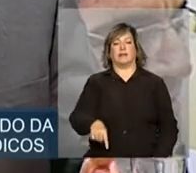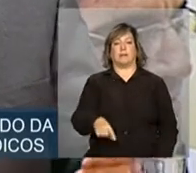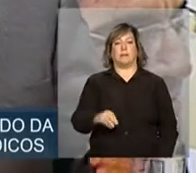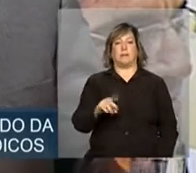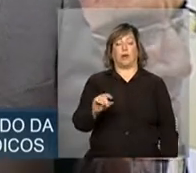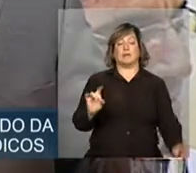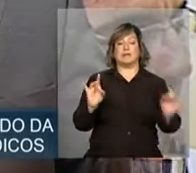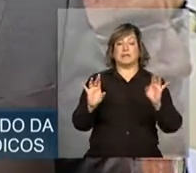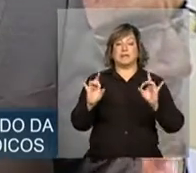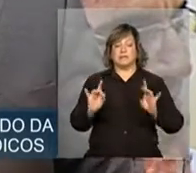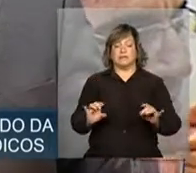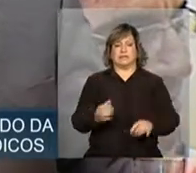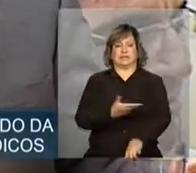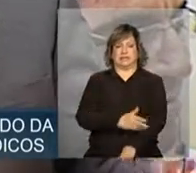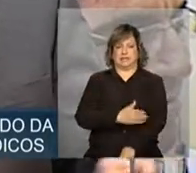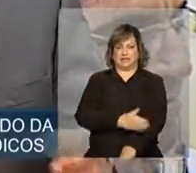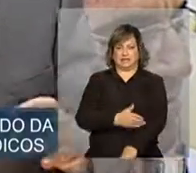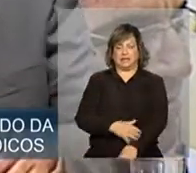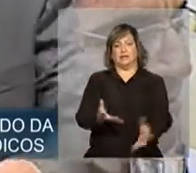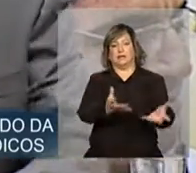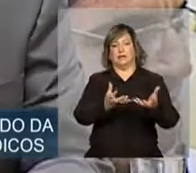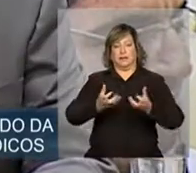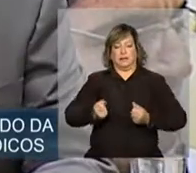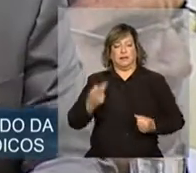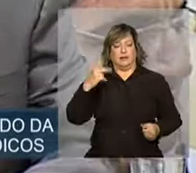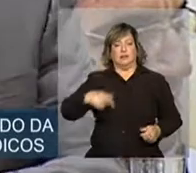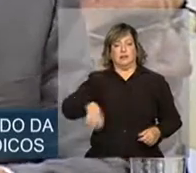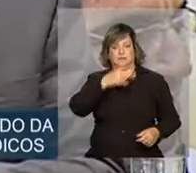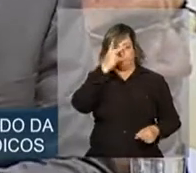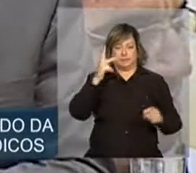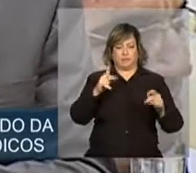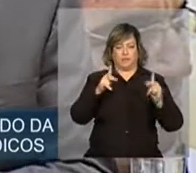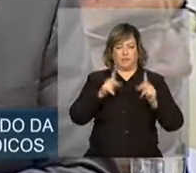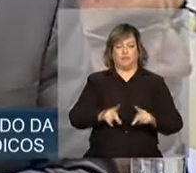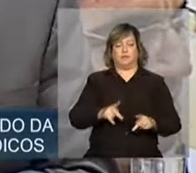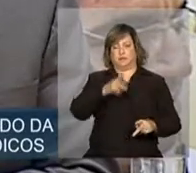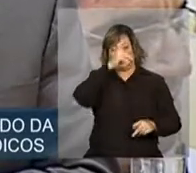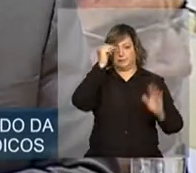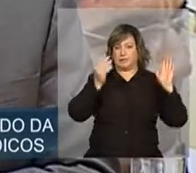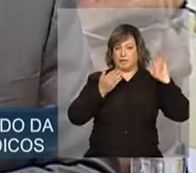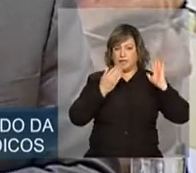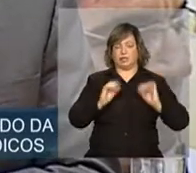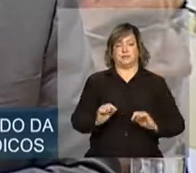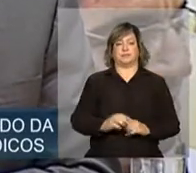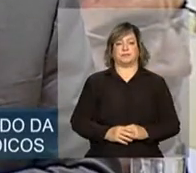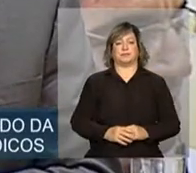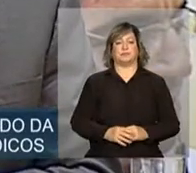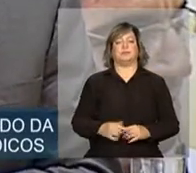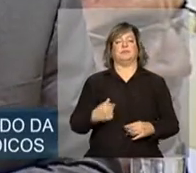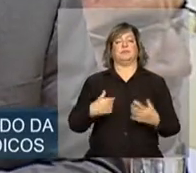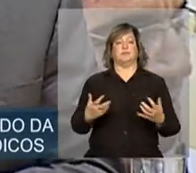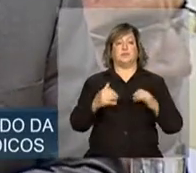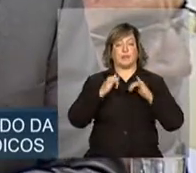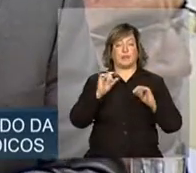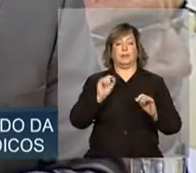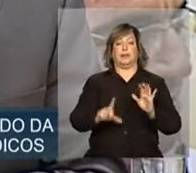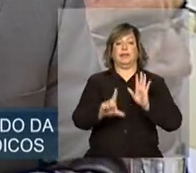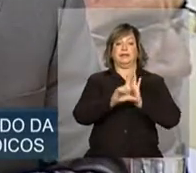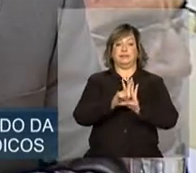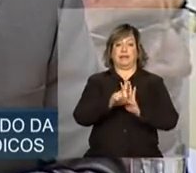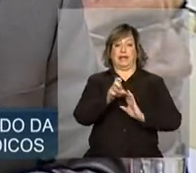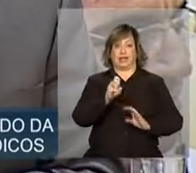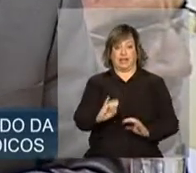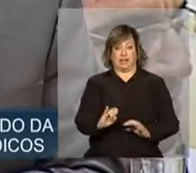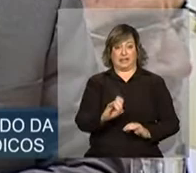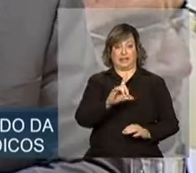Dia de Treinamento acolhimento para população indígena quero reforçar a a lei de diretrizes e